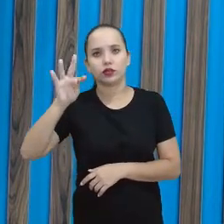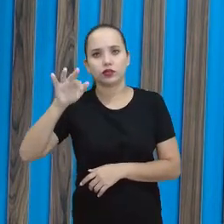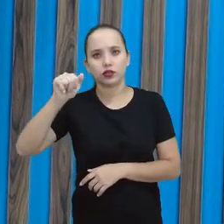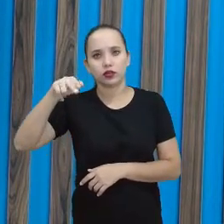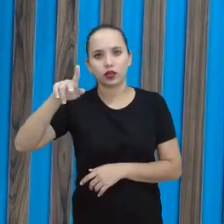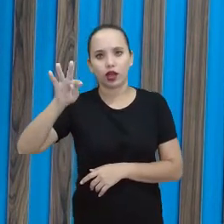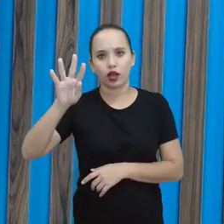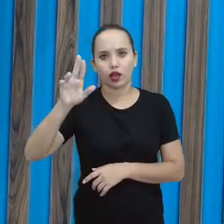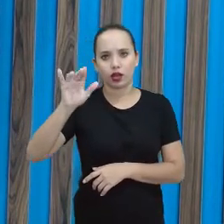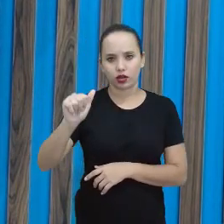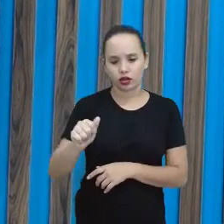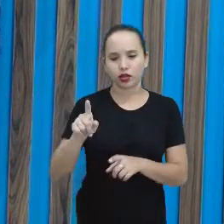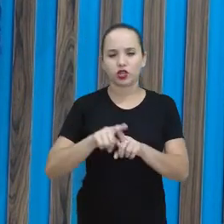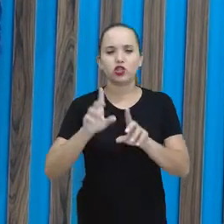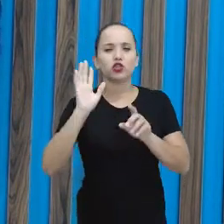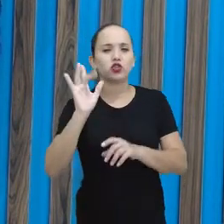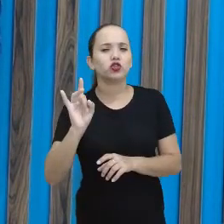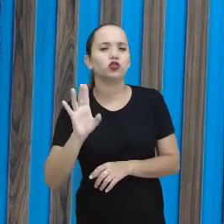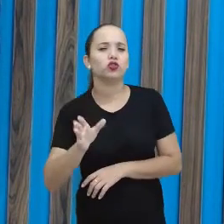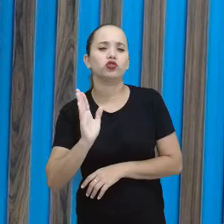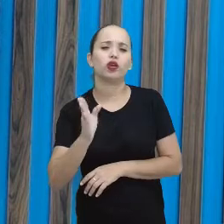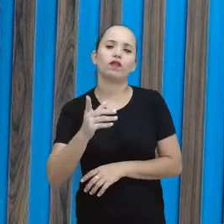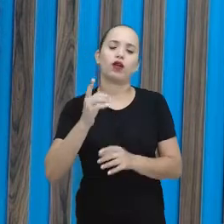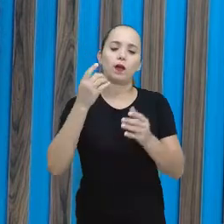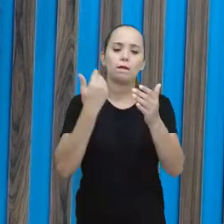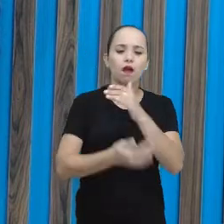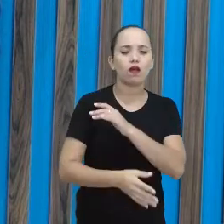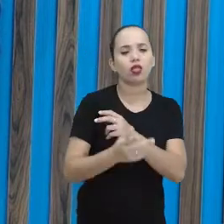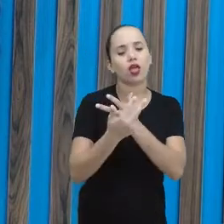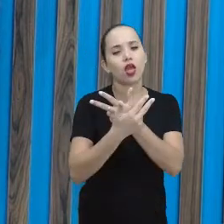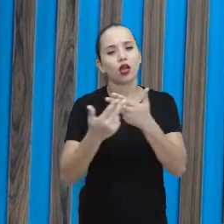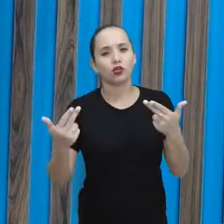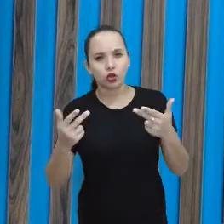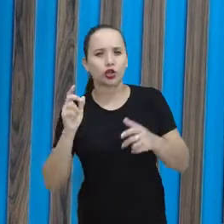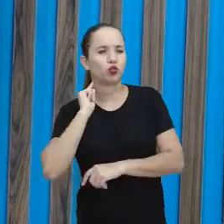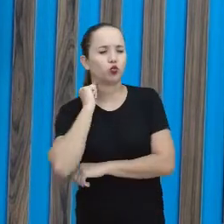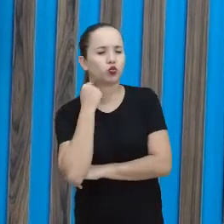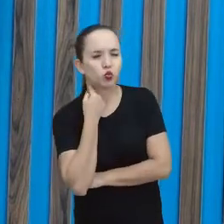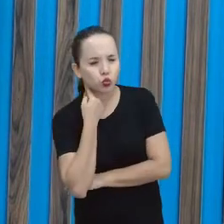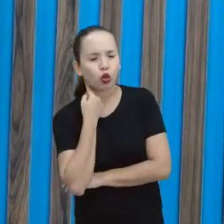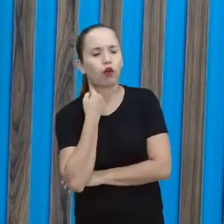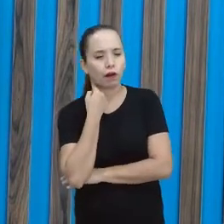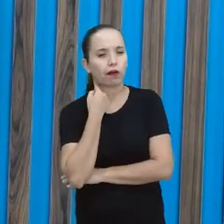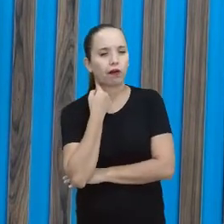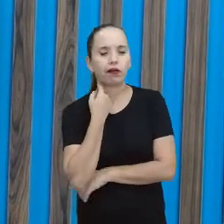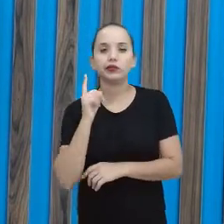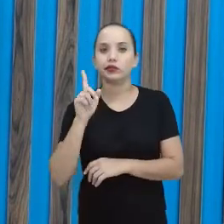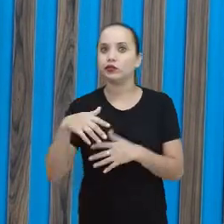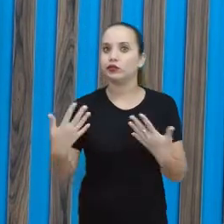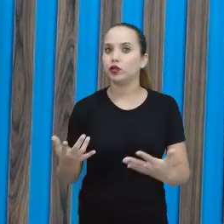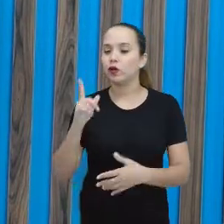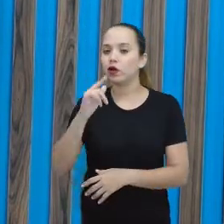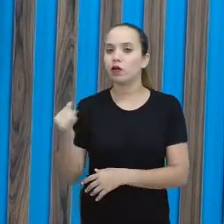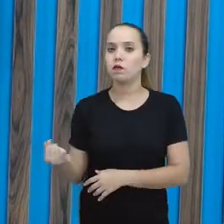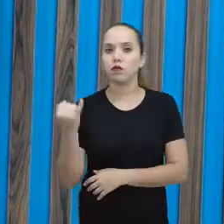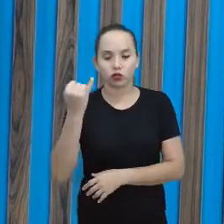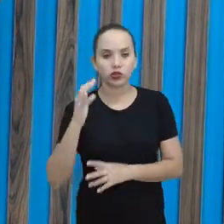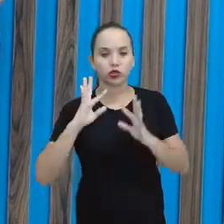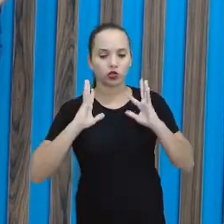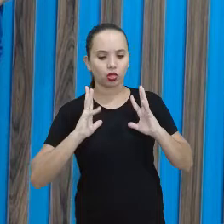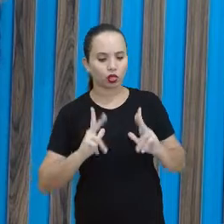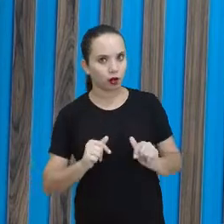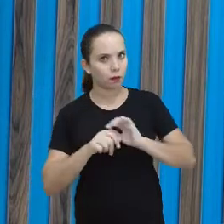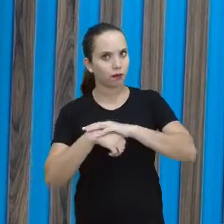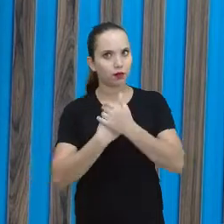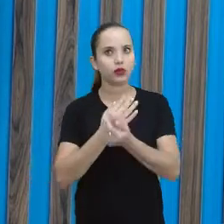aí, né, de algumas bactérias, né, alguns parasitas que estejam lá, tá certo? Então é importante aí lavar as